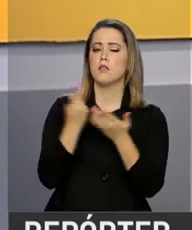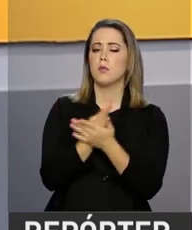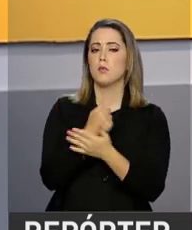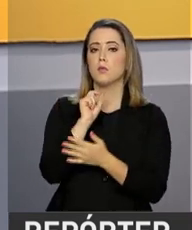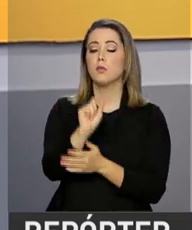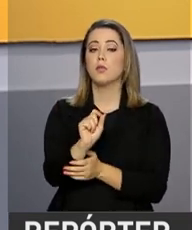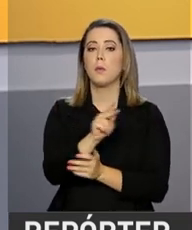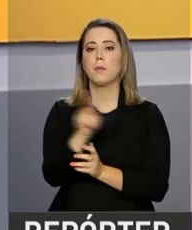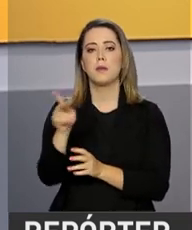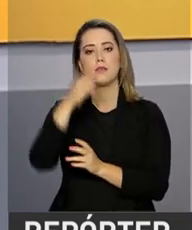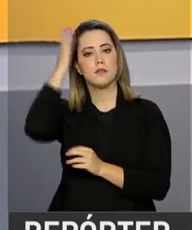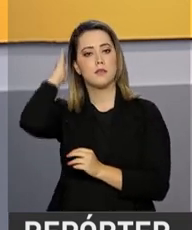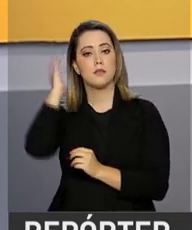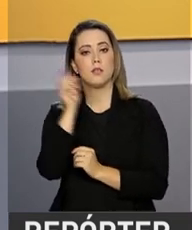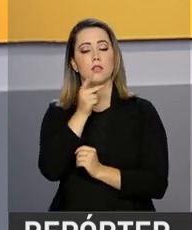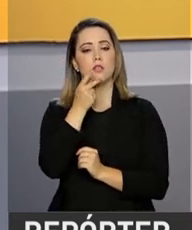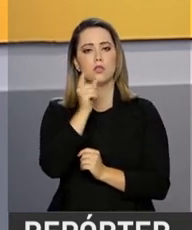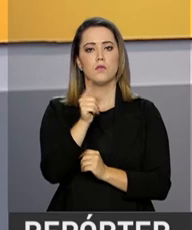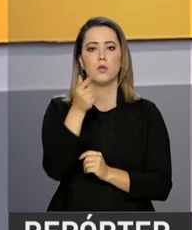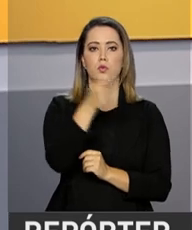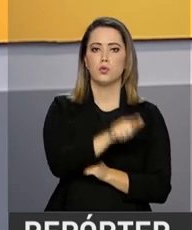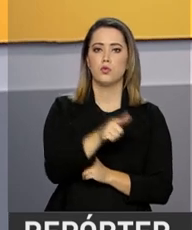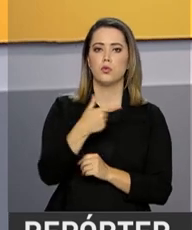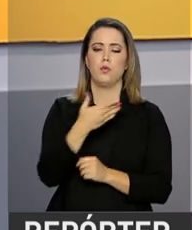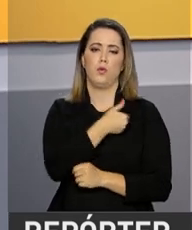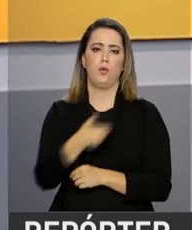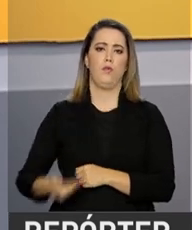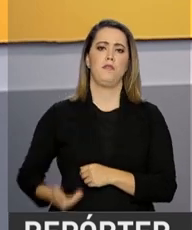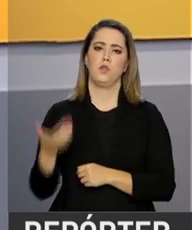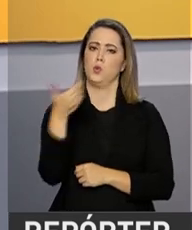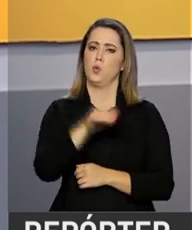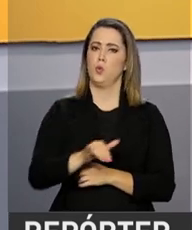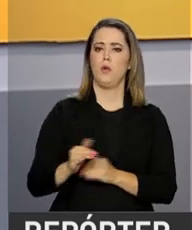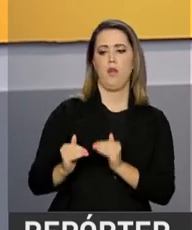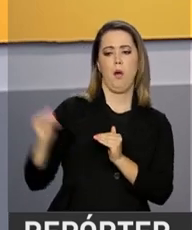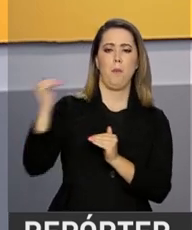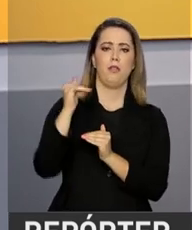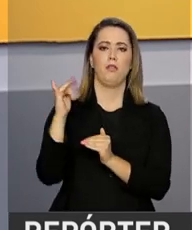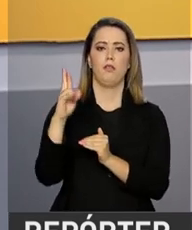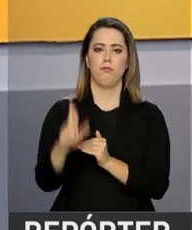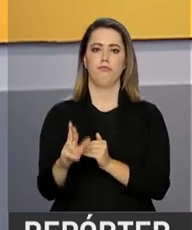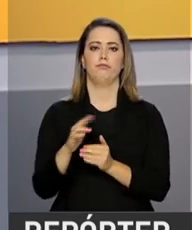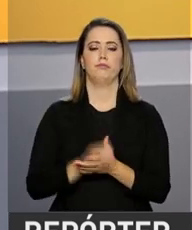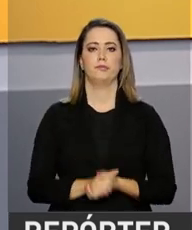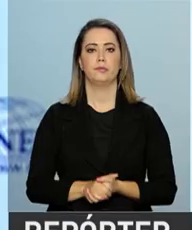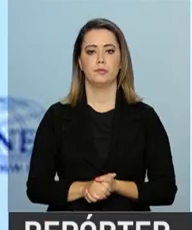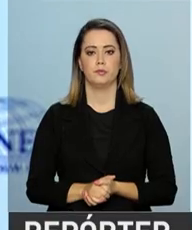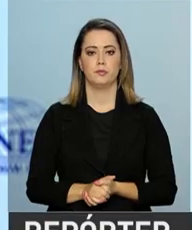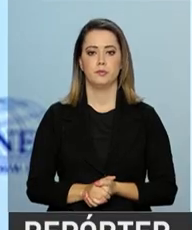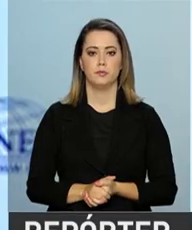presidente voltou a falar que o governo não pretende mexer no imposto de renda.